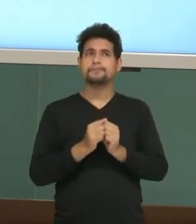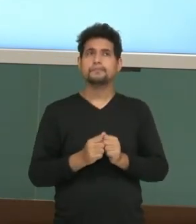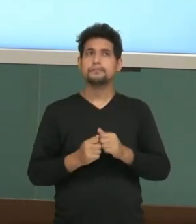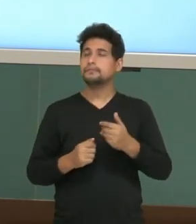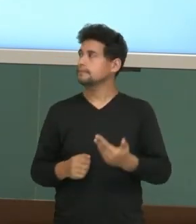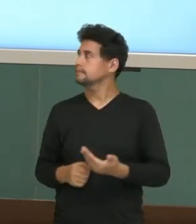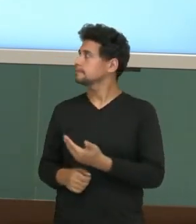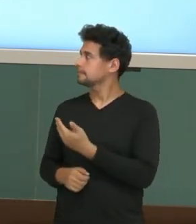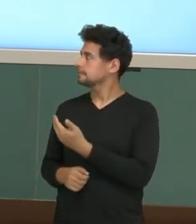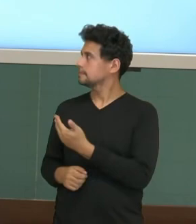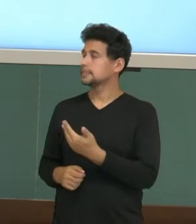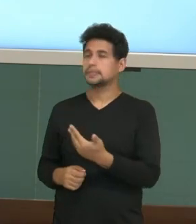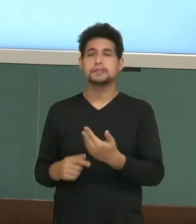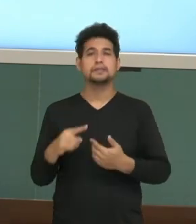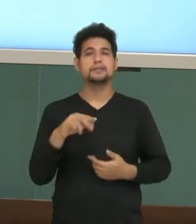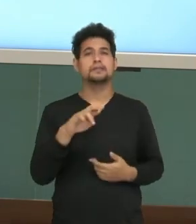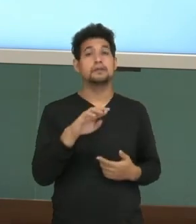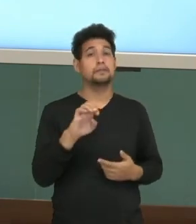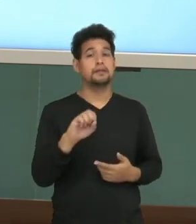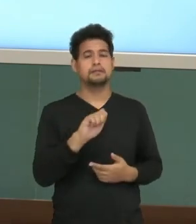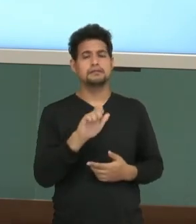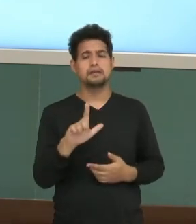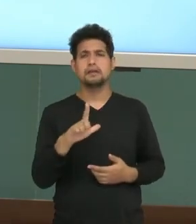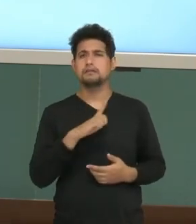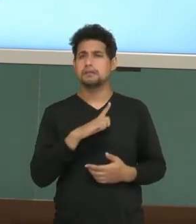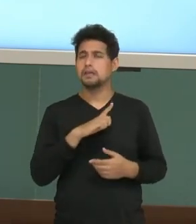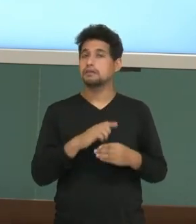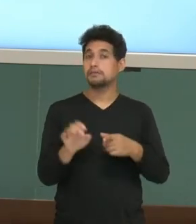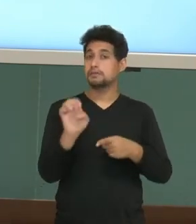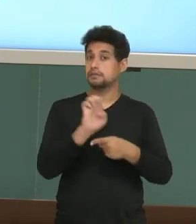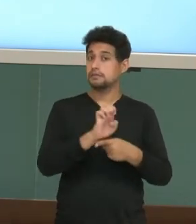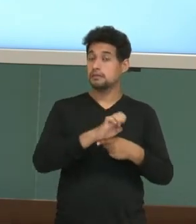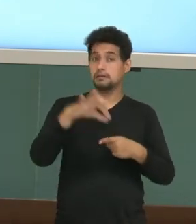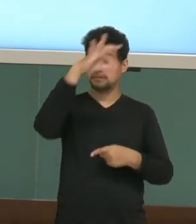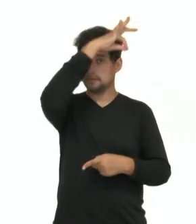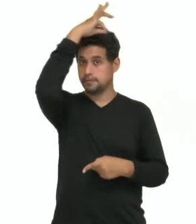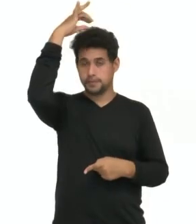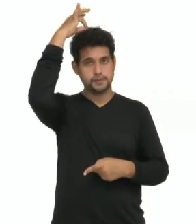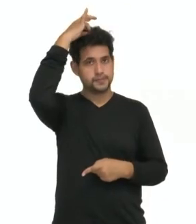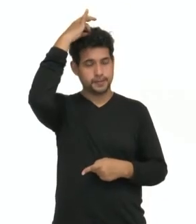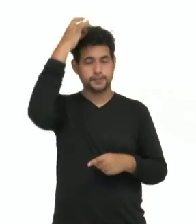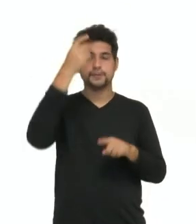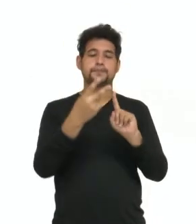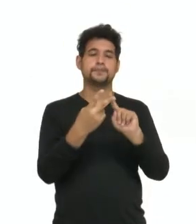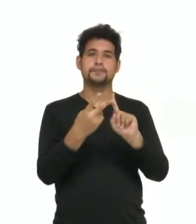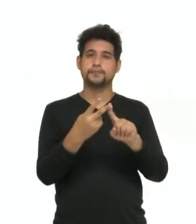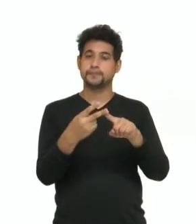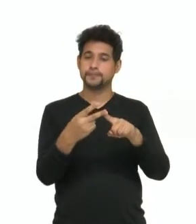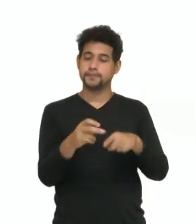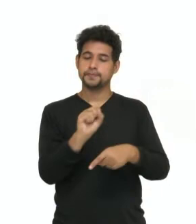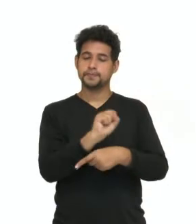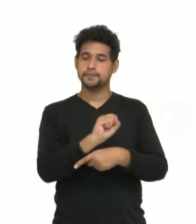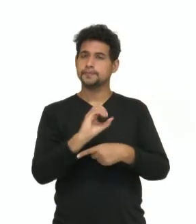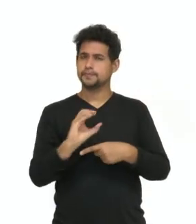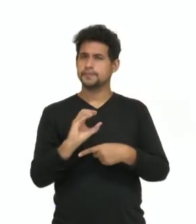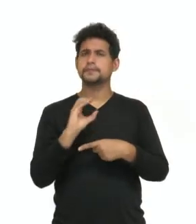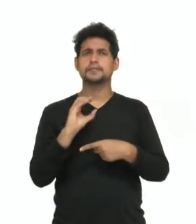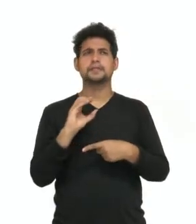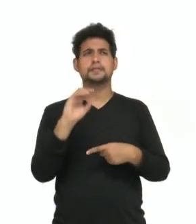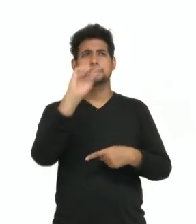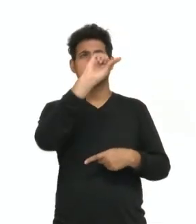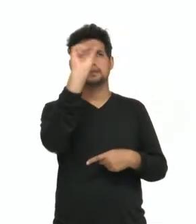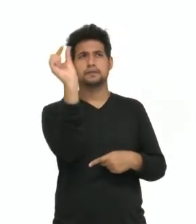esta reserva do pré-sal encontra-se entre Espírito Santo e Santa Catarina, numa faixa